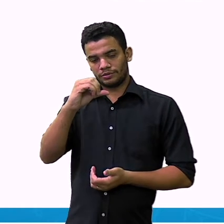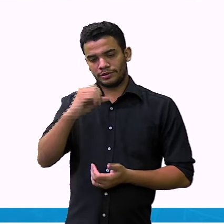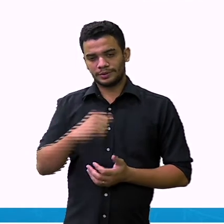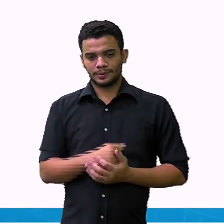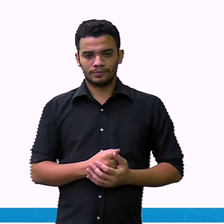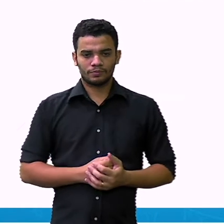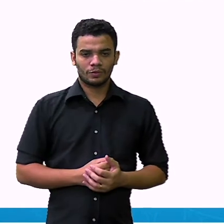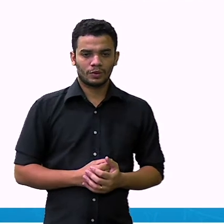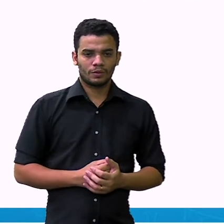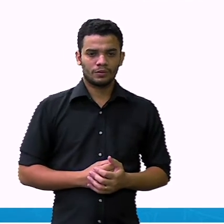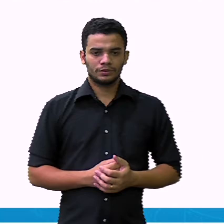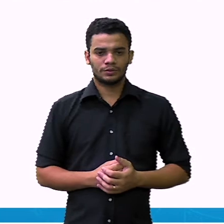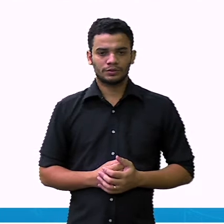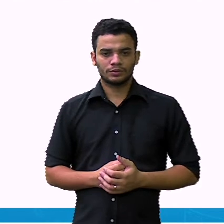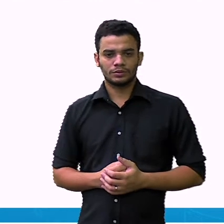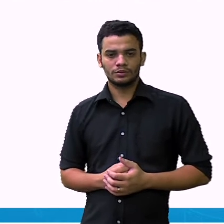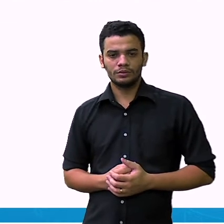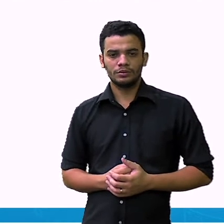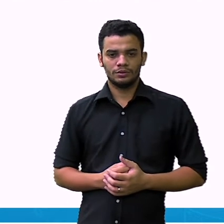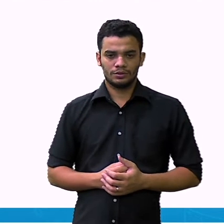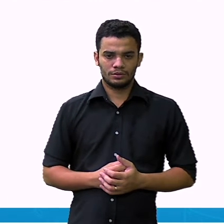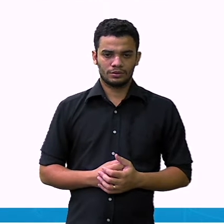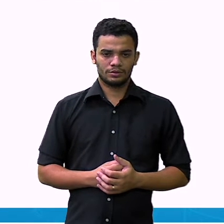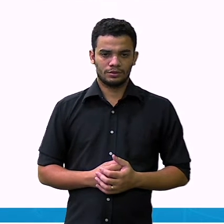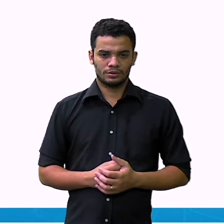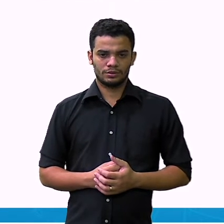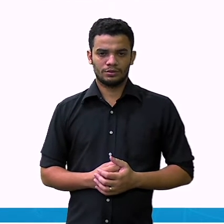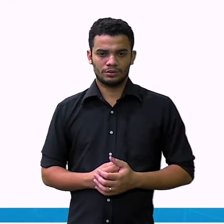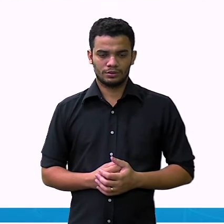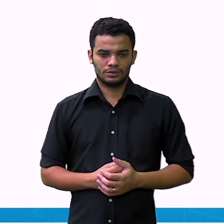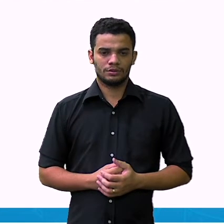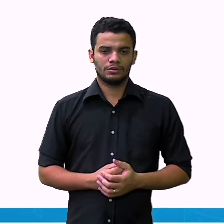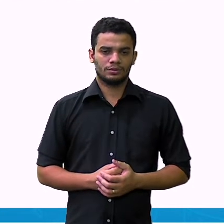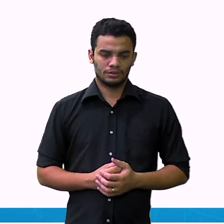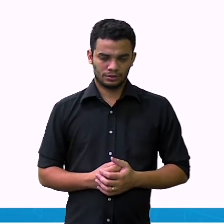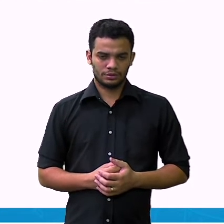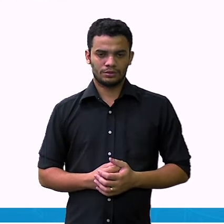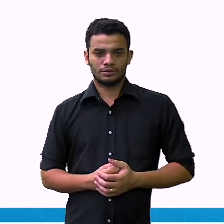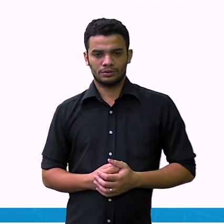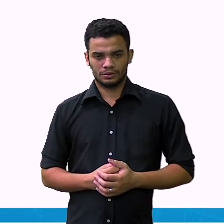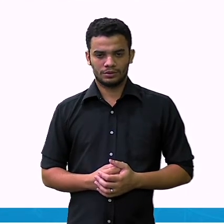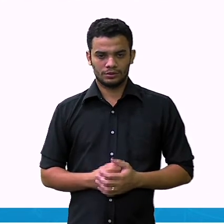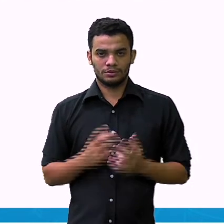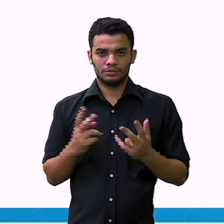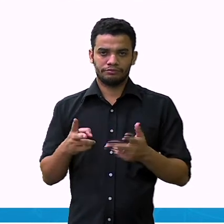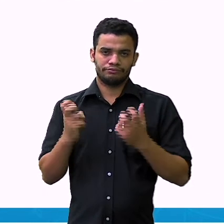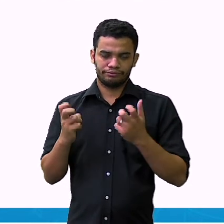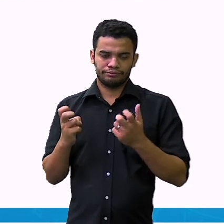6, 7, até chegarmos a 9, ok?